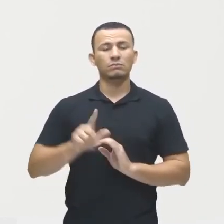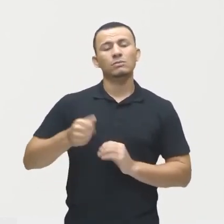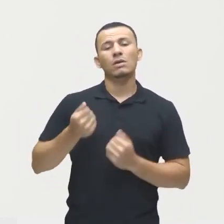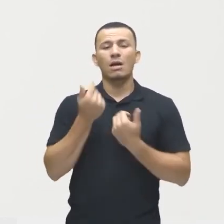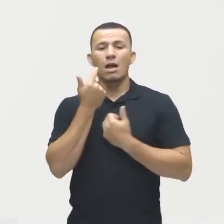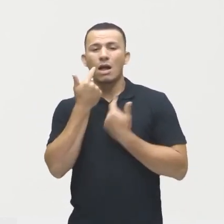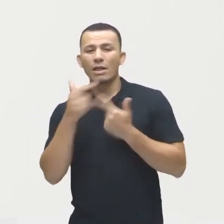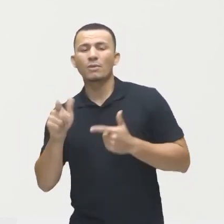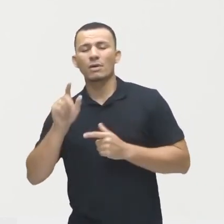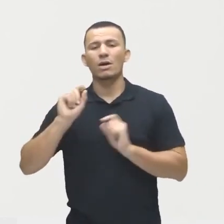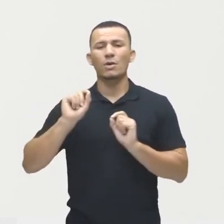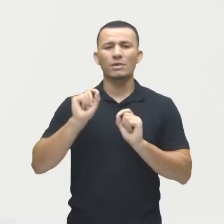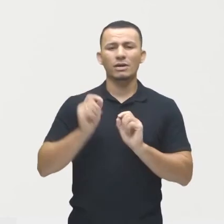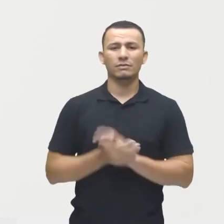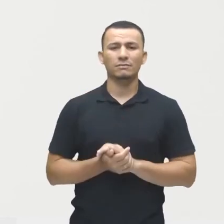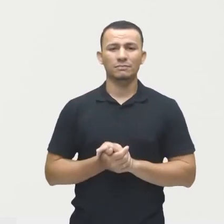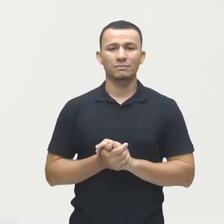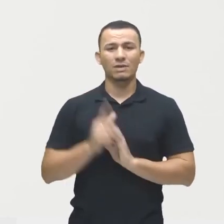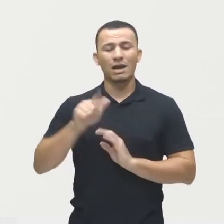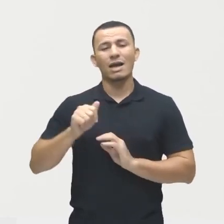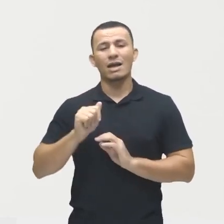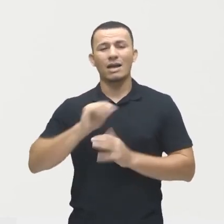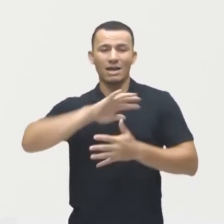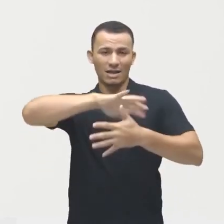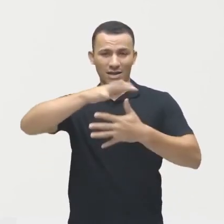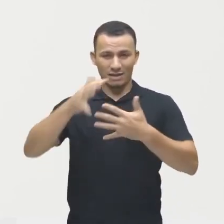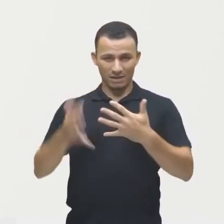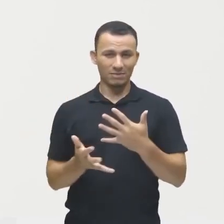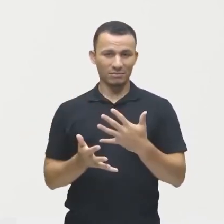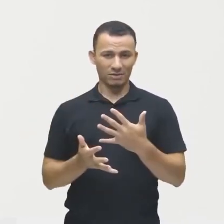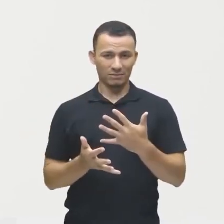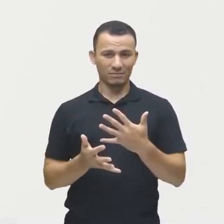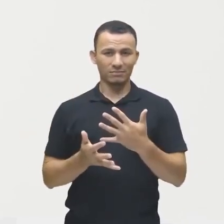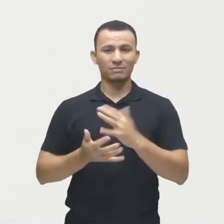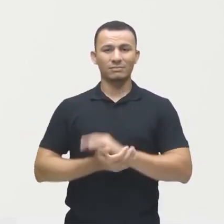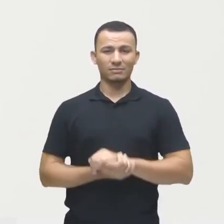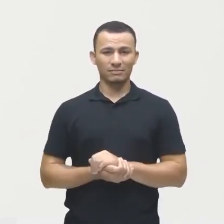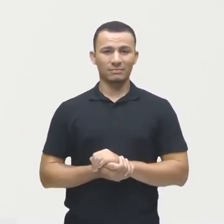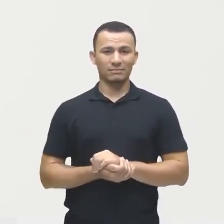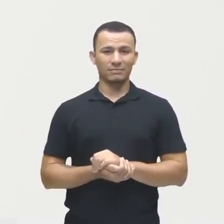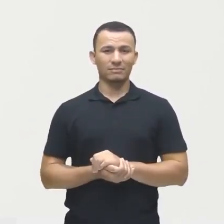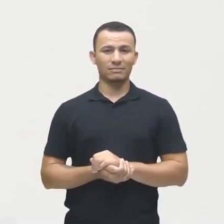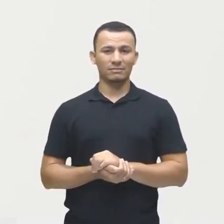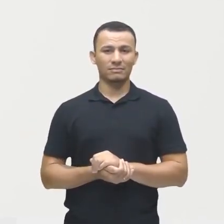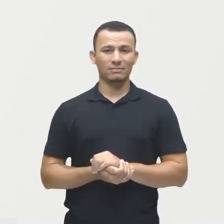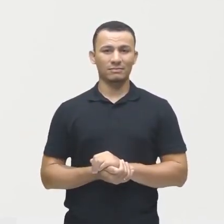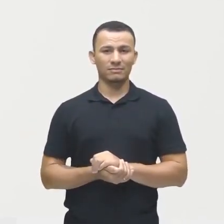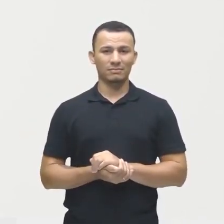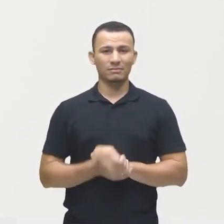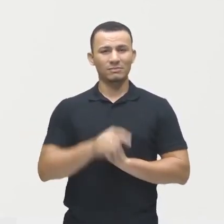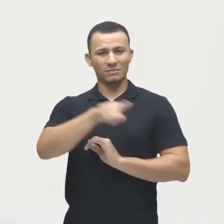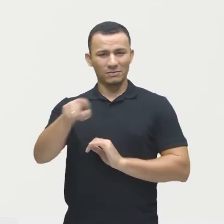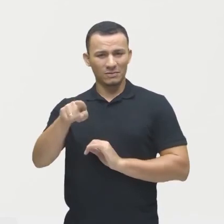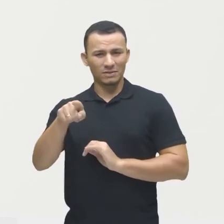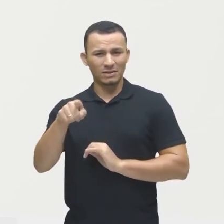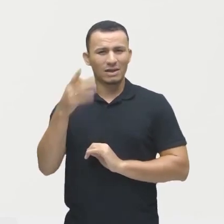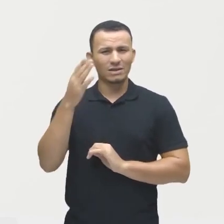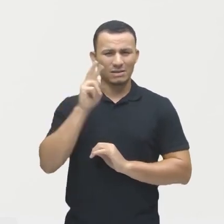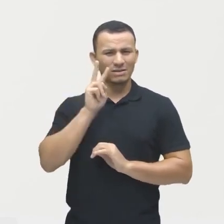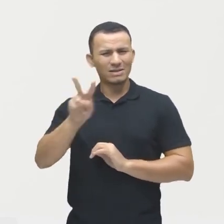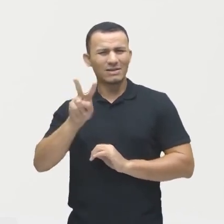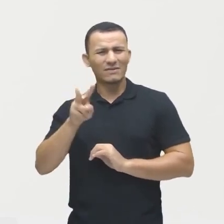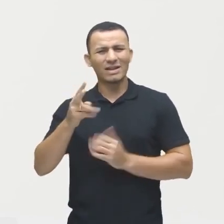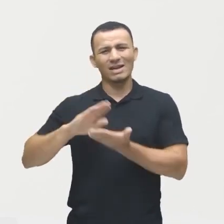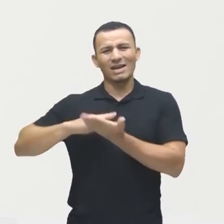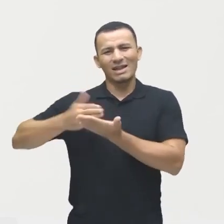é denominada Língua Brasileira de Sinais, mais conhecida como Libras. E vocês veem em todas as nossas aulas,